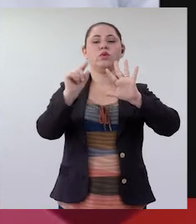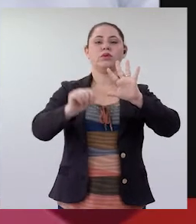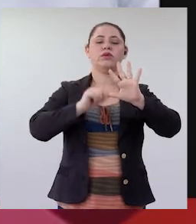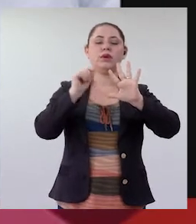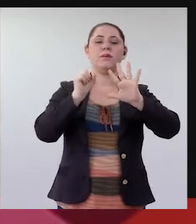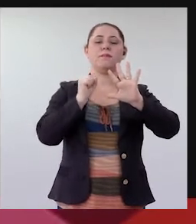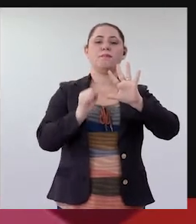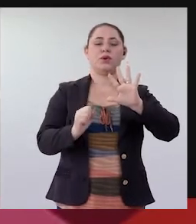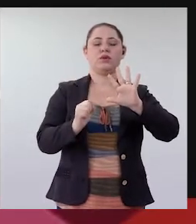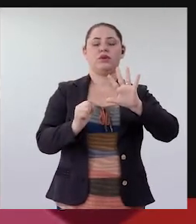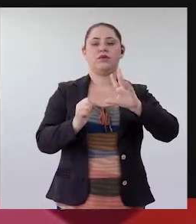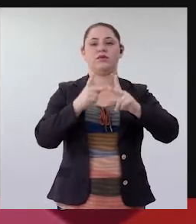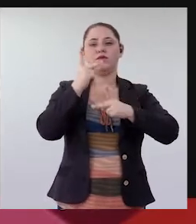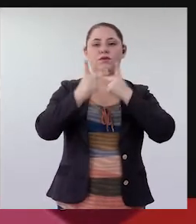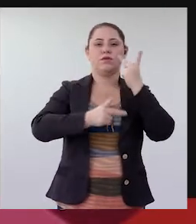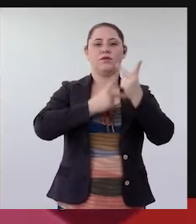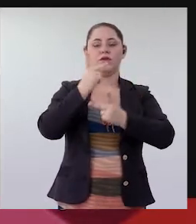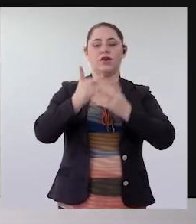dar mais